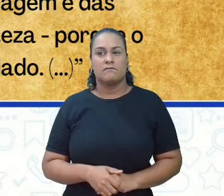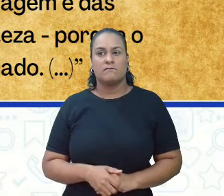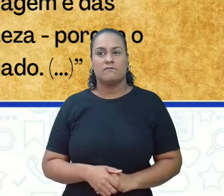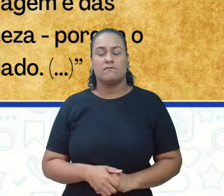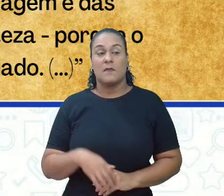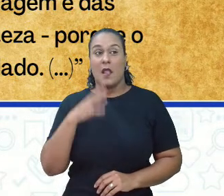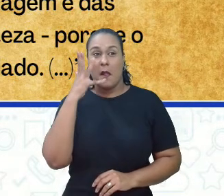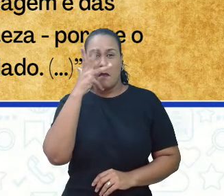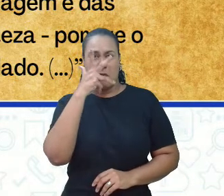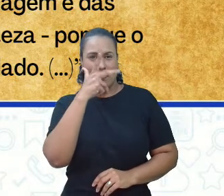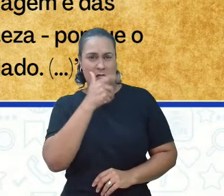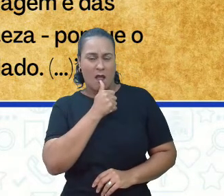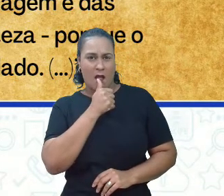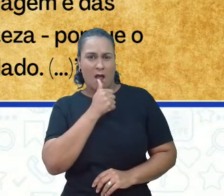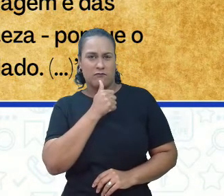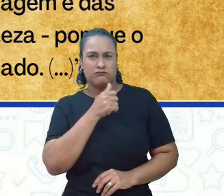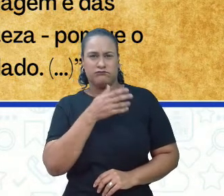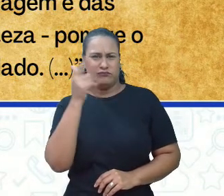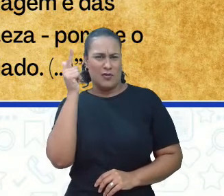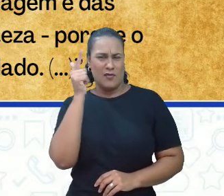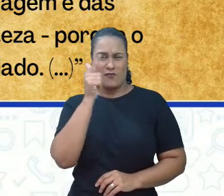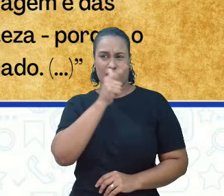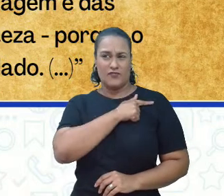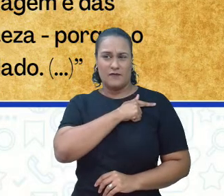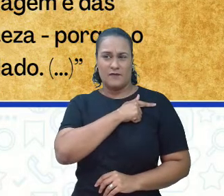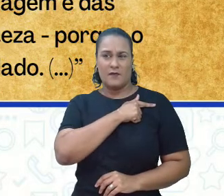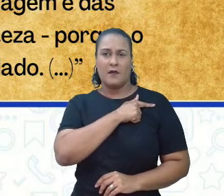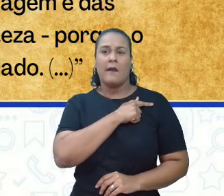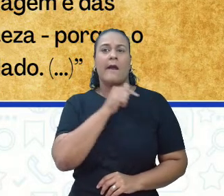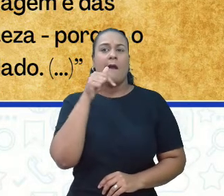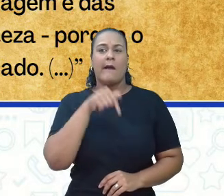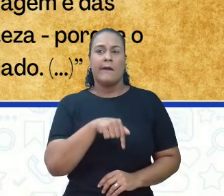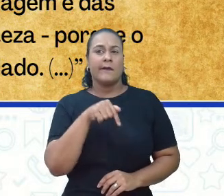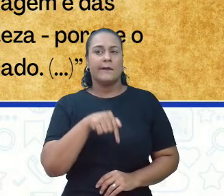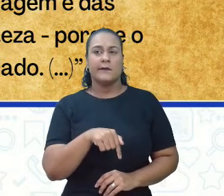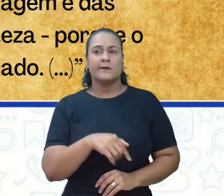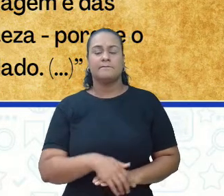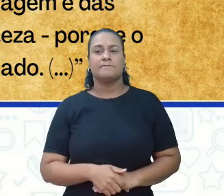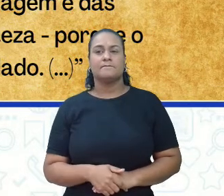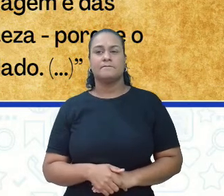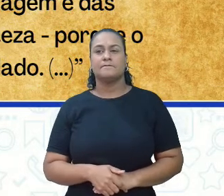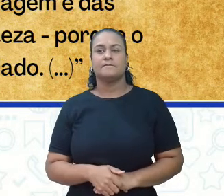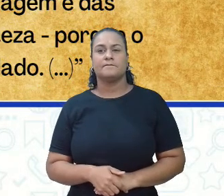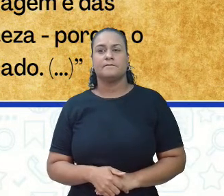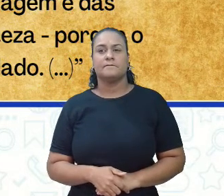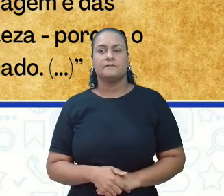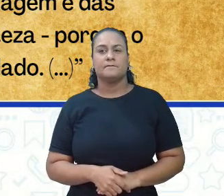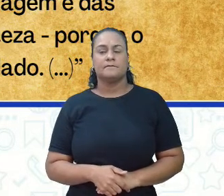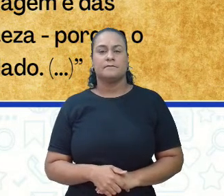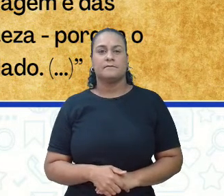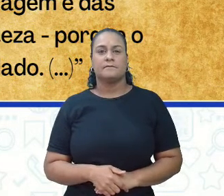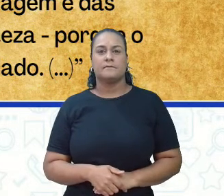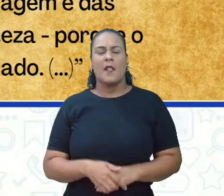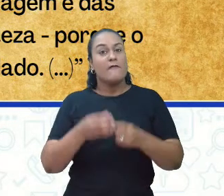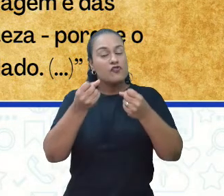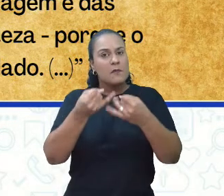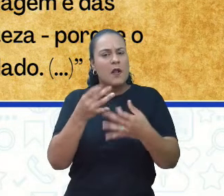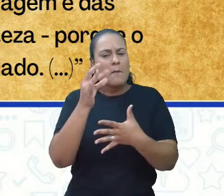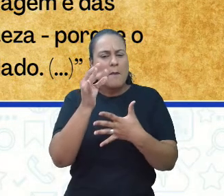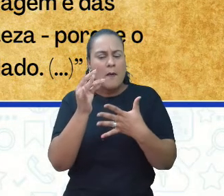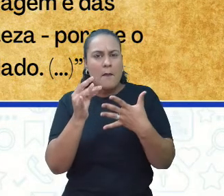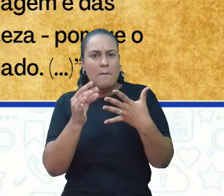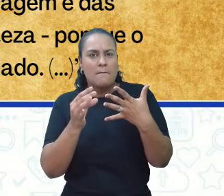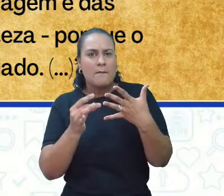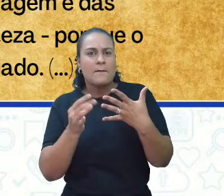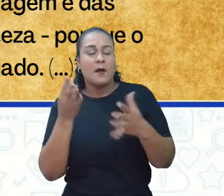nem embelezar, nem, né, deixar feio. Aqui não há de pôr mais do que aquilo que vi e me pareceu.